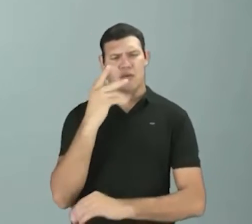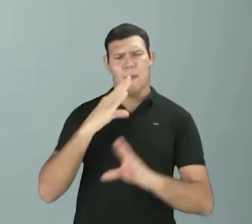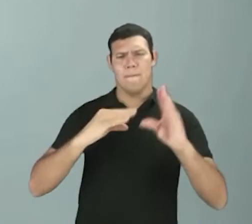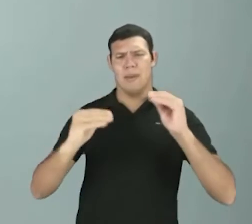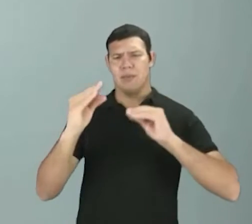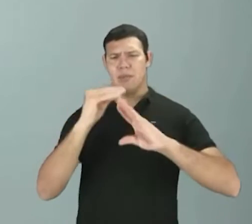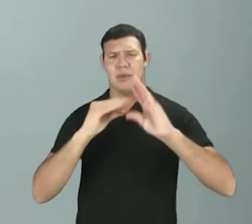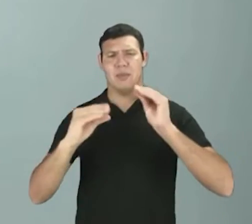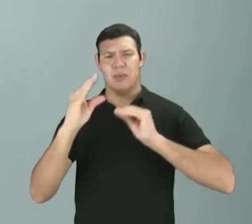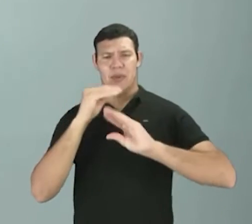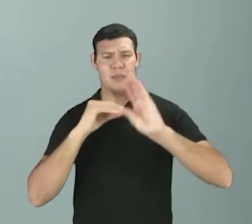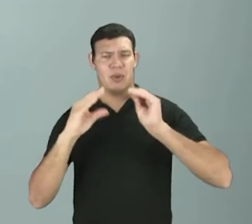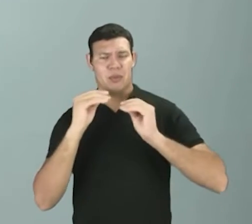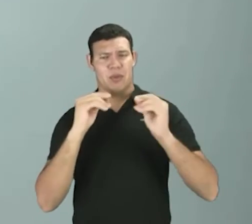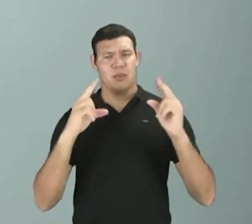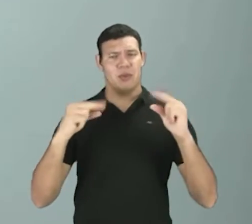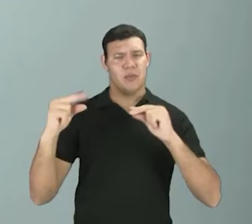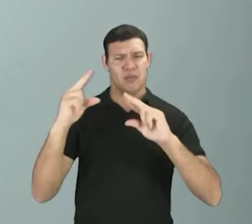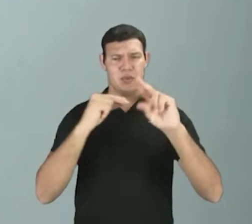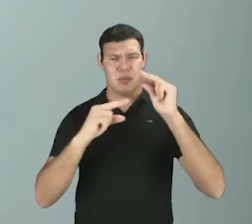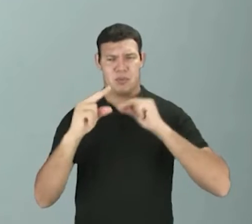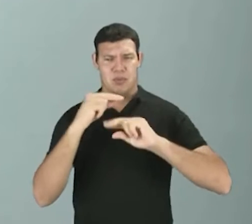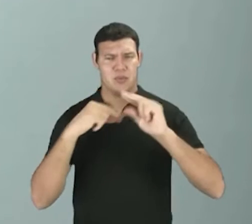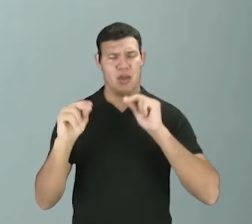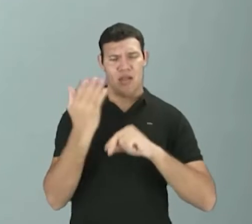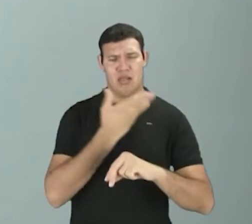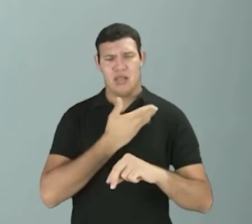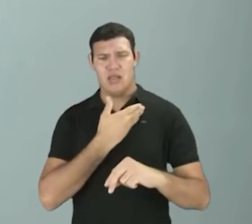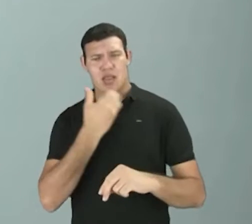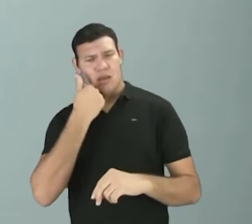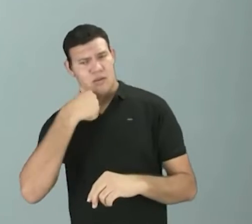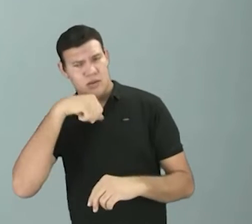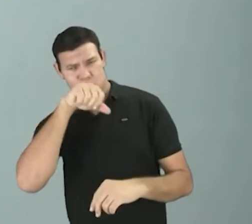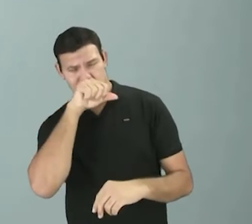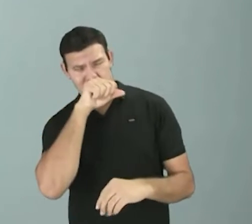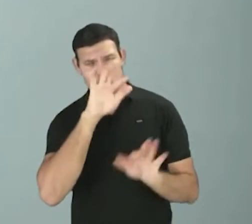com a mãe, com um colega, com um amigo, com um